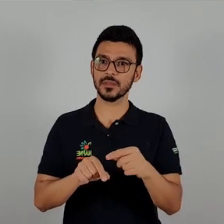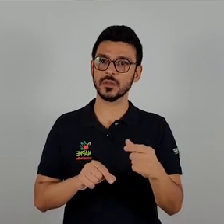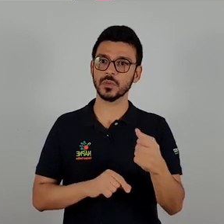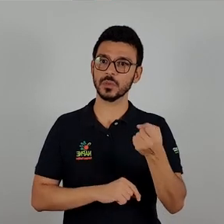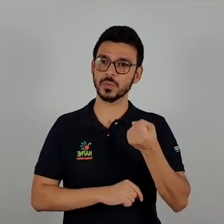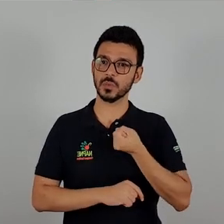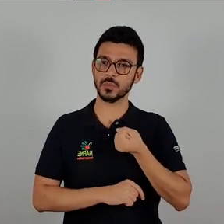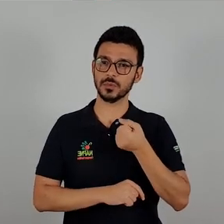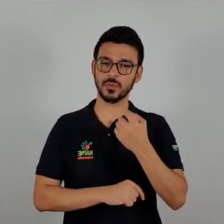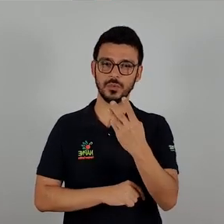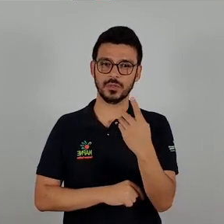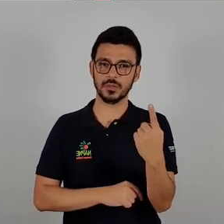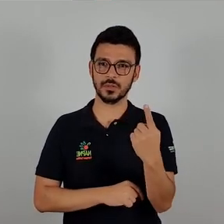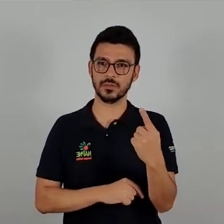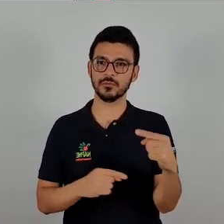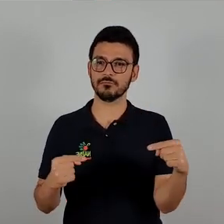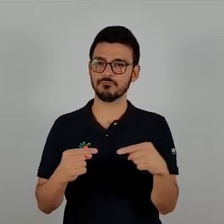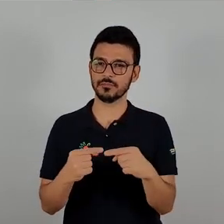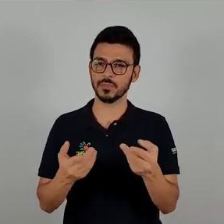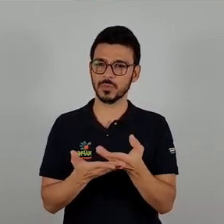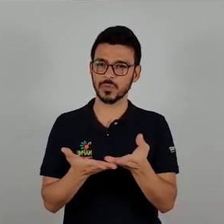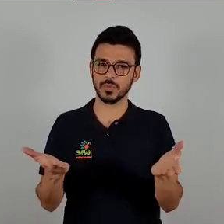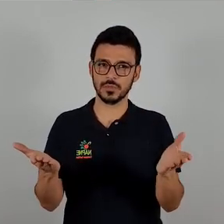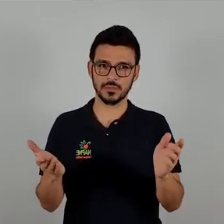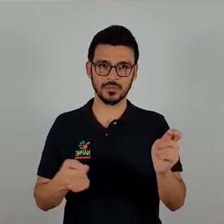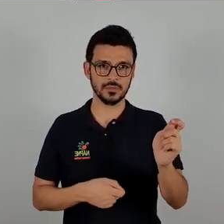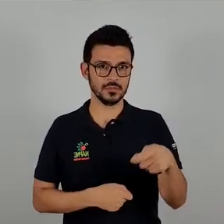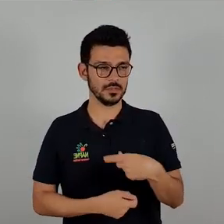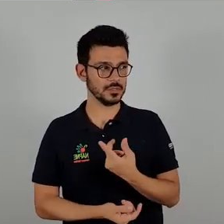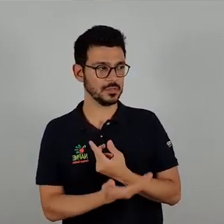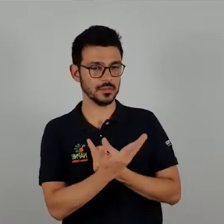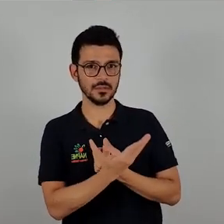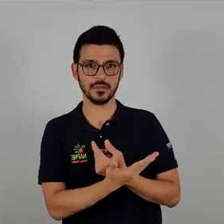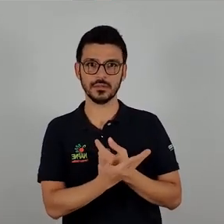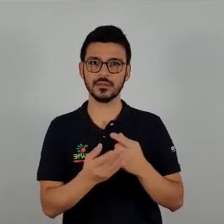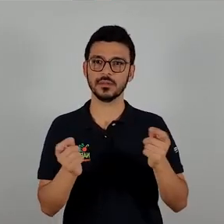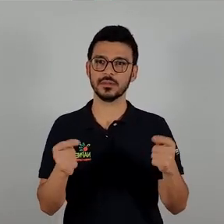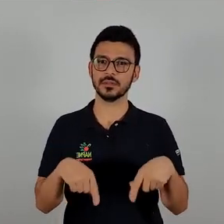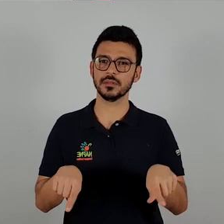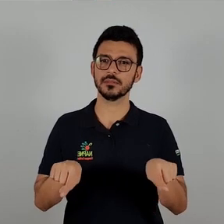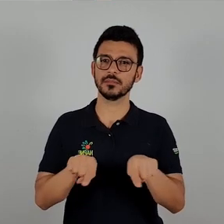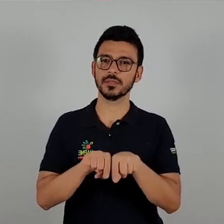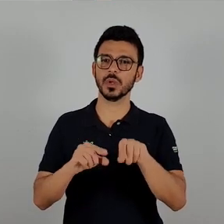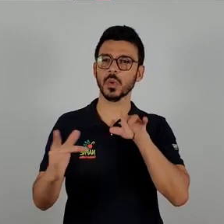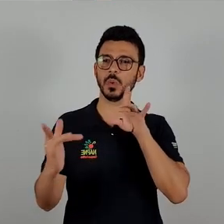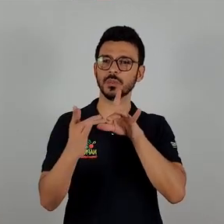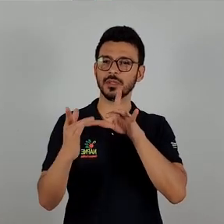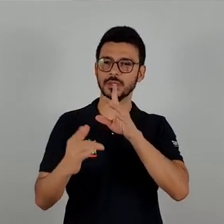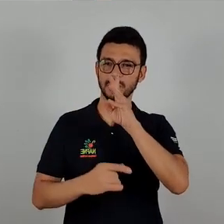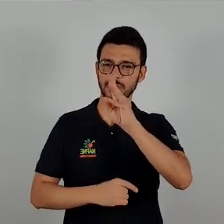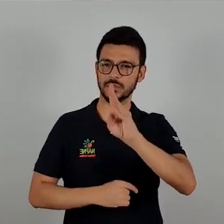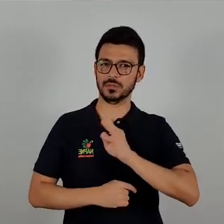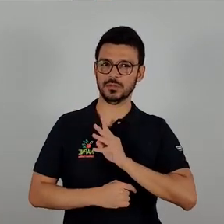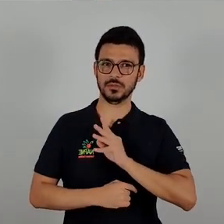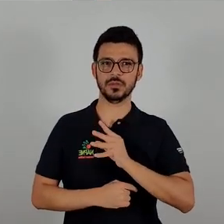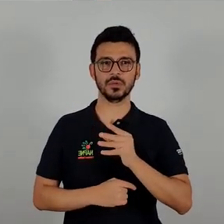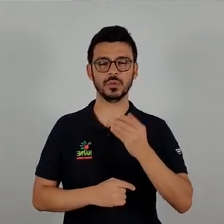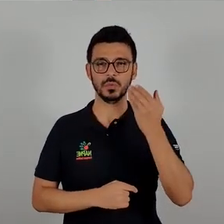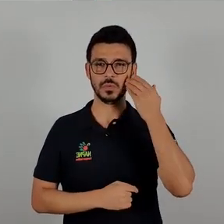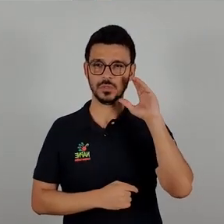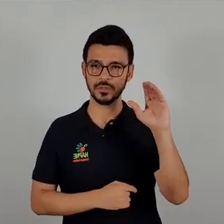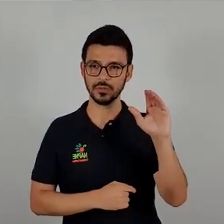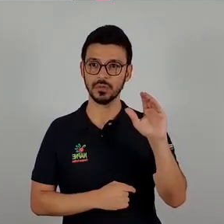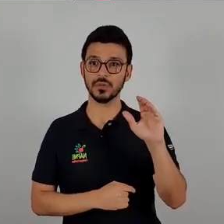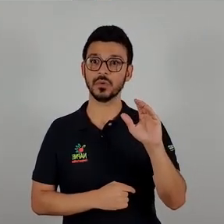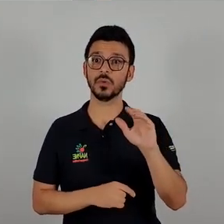Curitiba, tanto humana quanto veterinária. Estarei dias 17 e 18 agora em atendimentos em Curitiba, tá? Que eu sou curitibano, só me